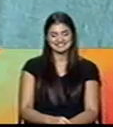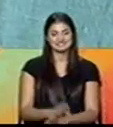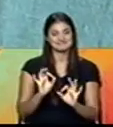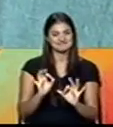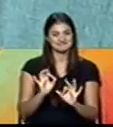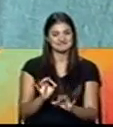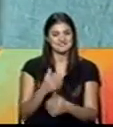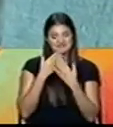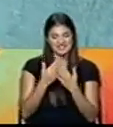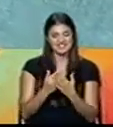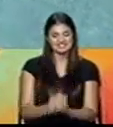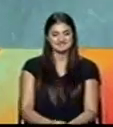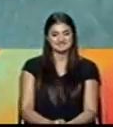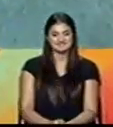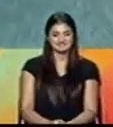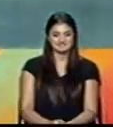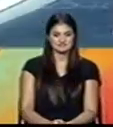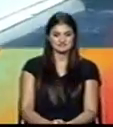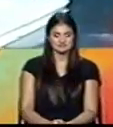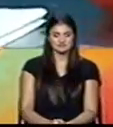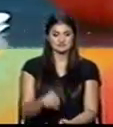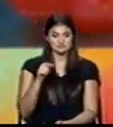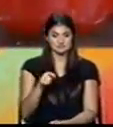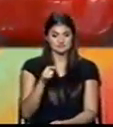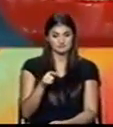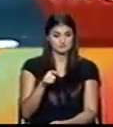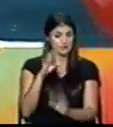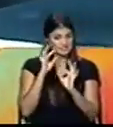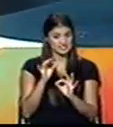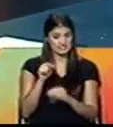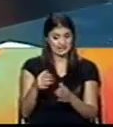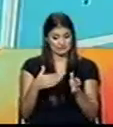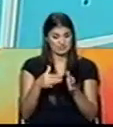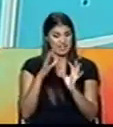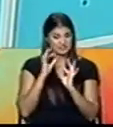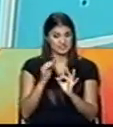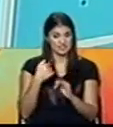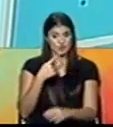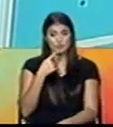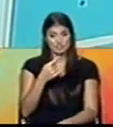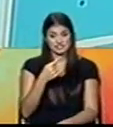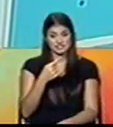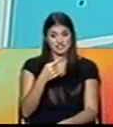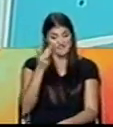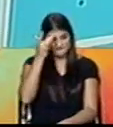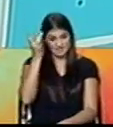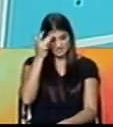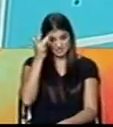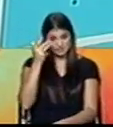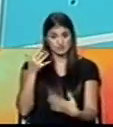Obrigada, obrigada. Obrigada. És a revolução na cozinha. É, não, eu disse que as minhas querida. Receitas eram fáceis. Rica, mas já